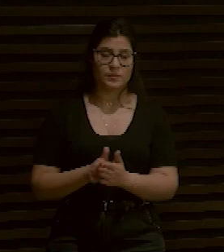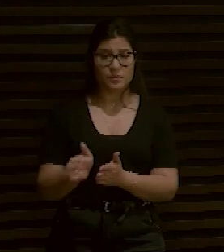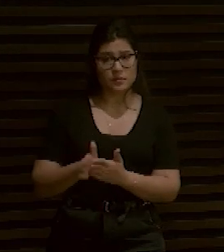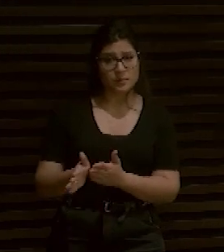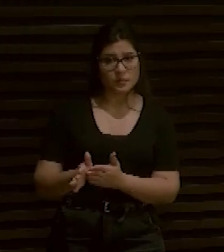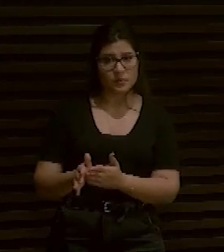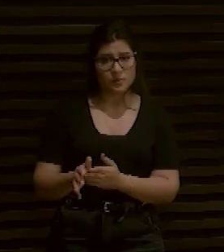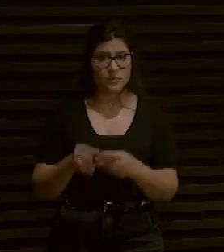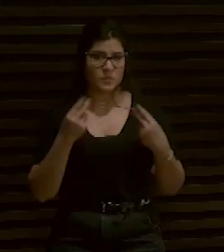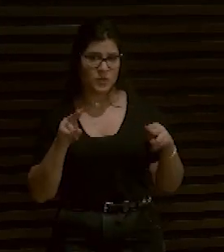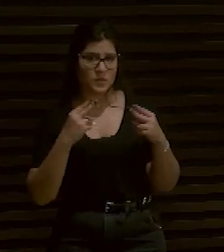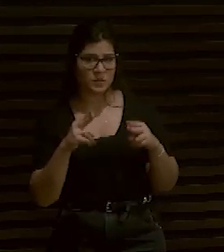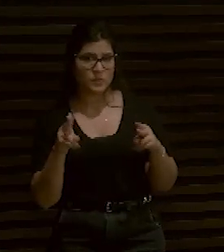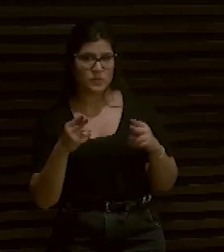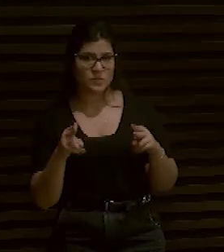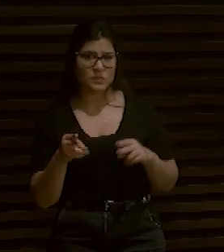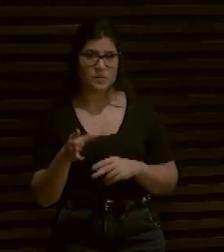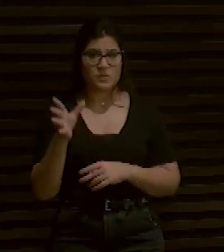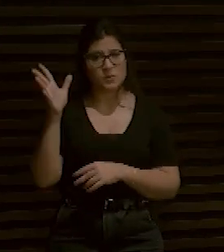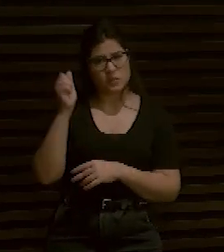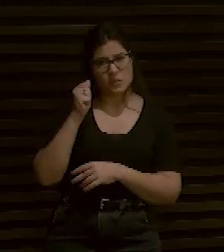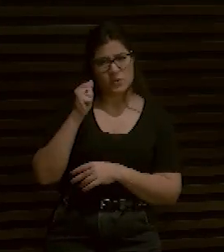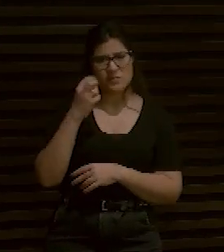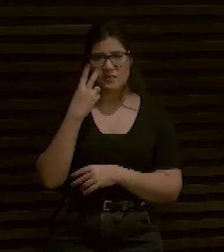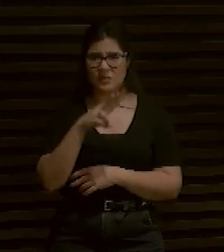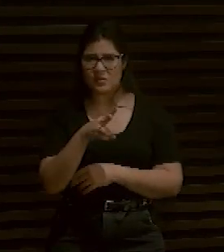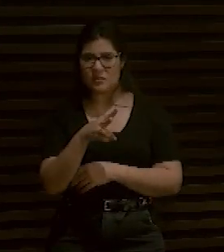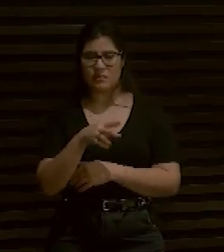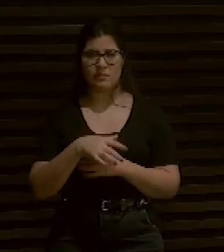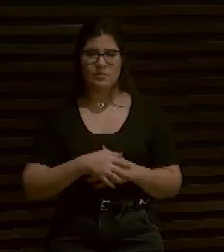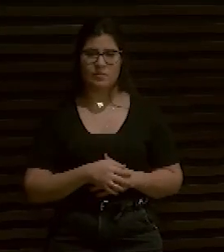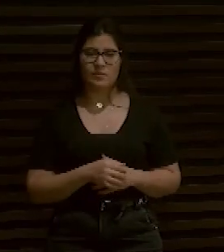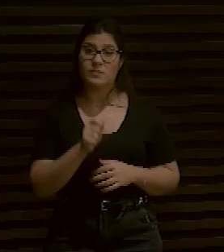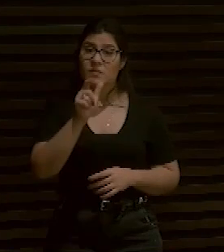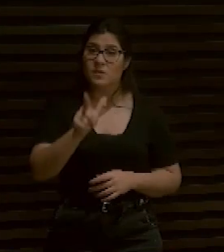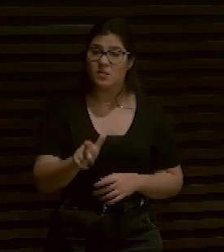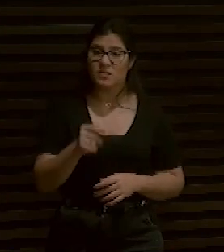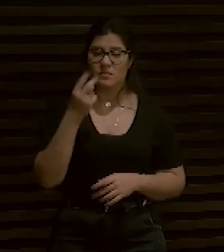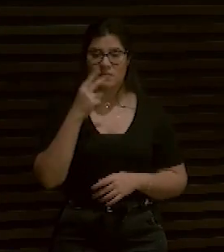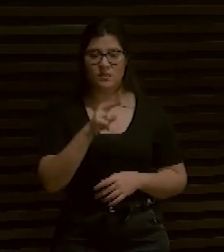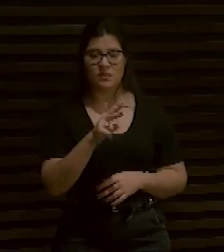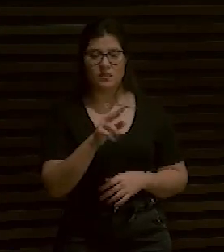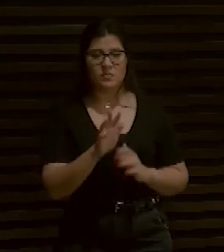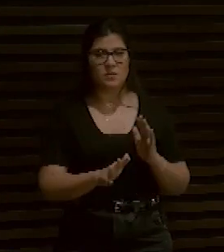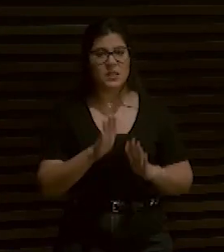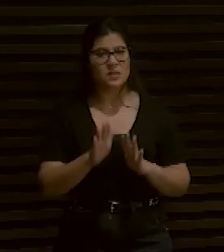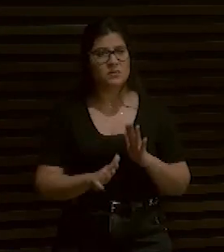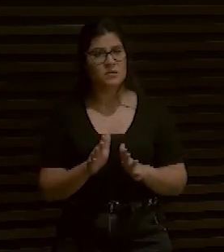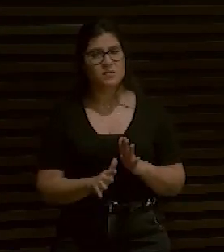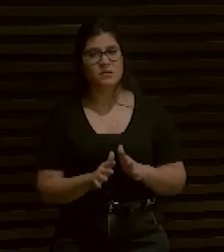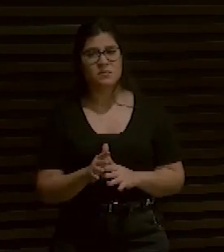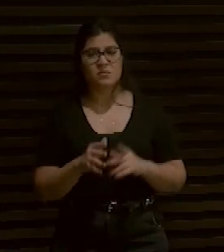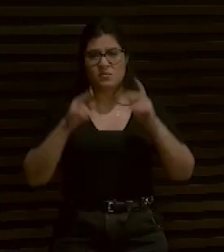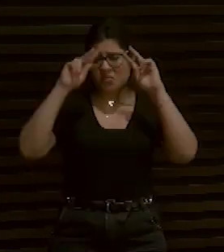Que música que você escuta quando você chega no carro e coloca lá no Spotify, na rádio? O que está entrando ali? Às vezes você está tão no automático.